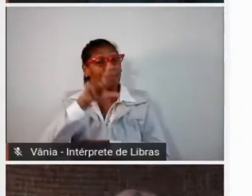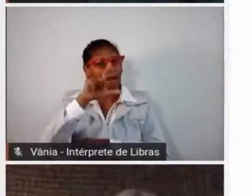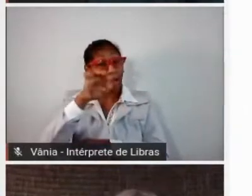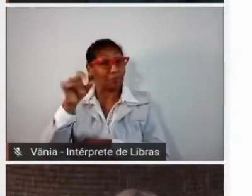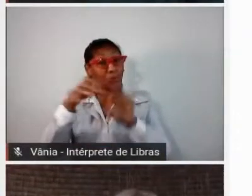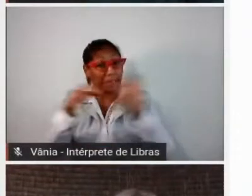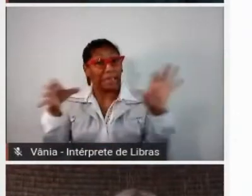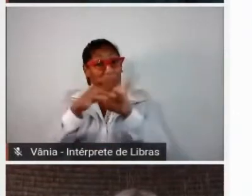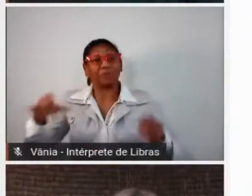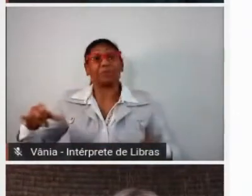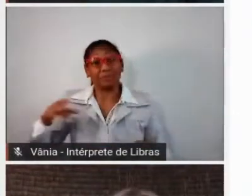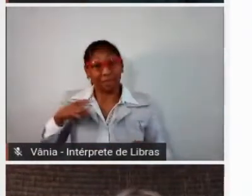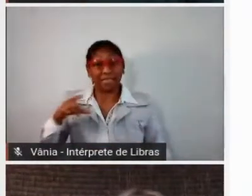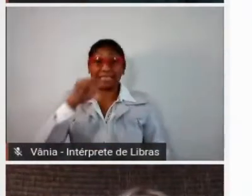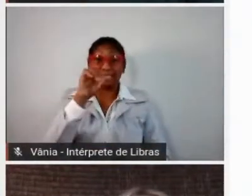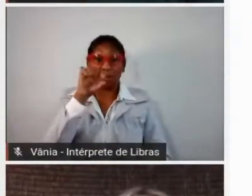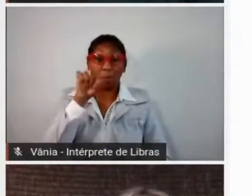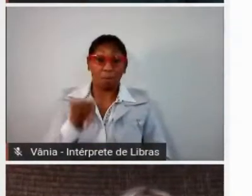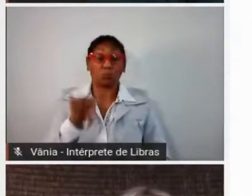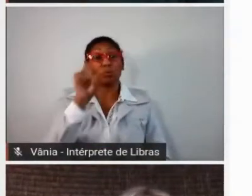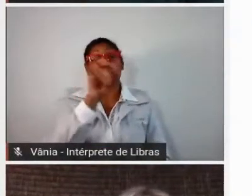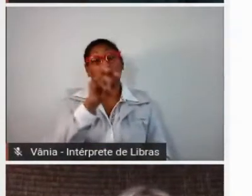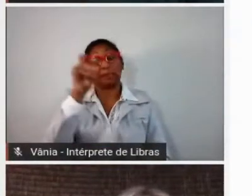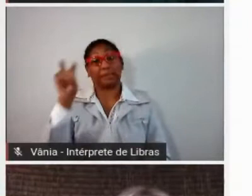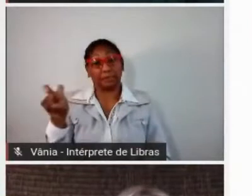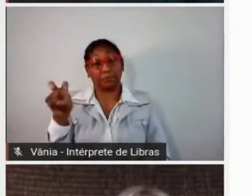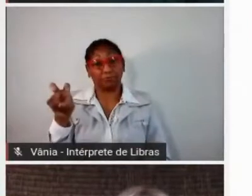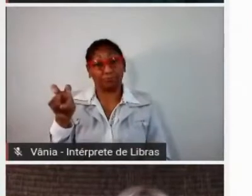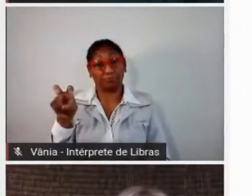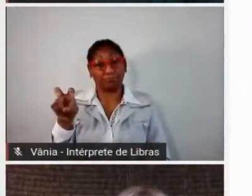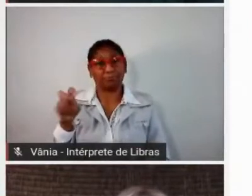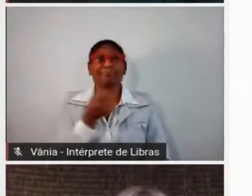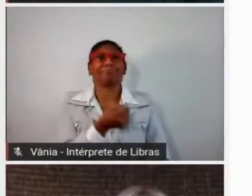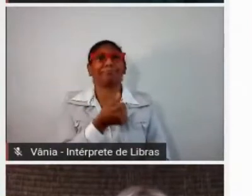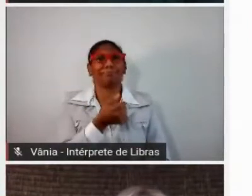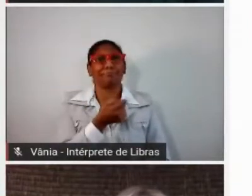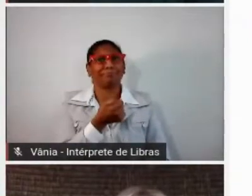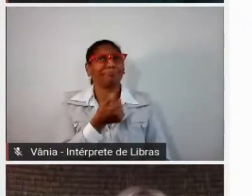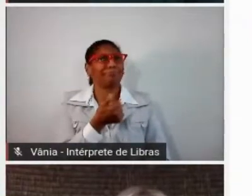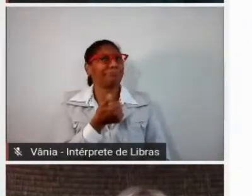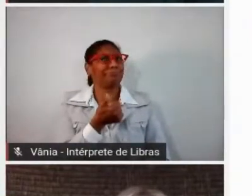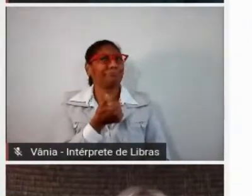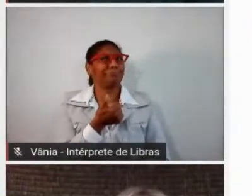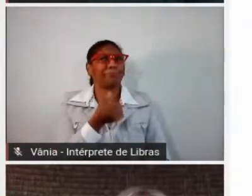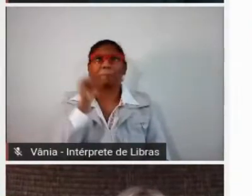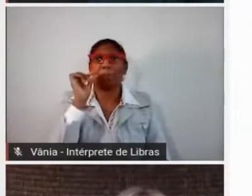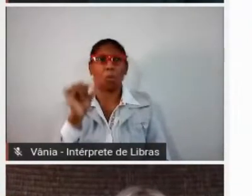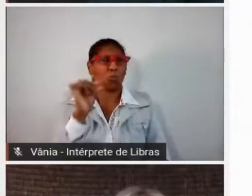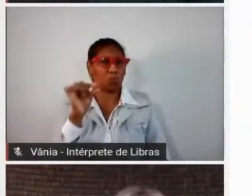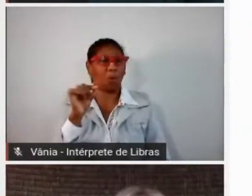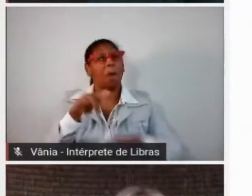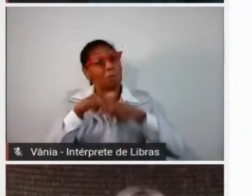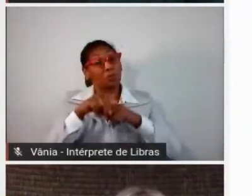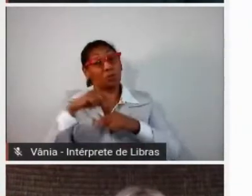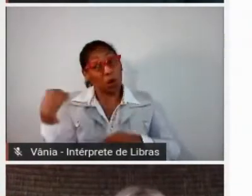que estão ocupados de 0,55, é muito baixa essa disponibilidade de leitos, e que por isso causa uma preocupação